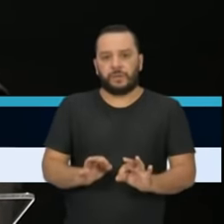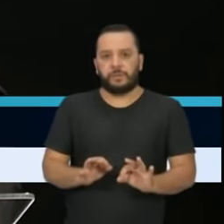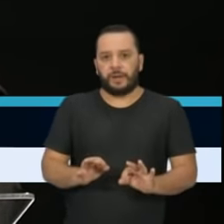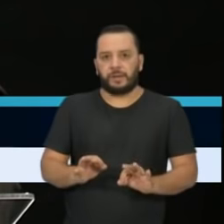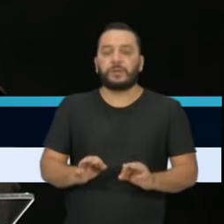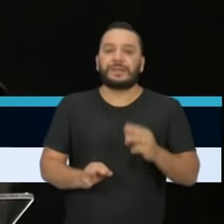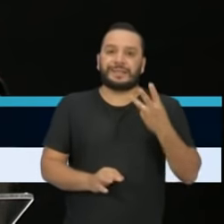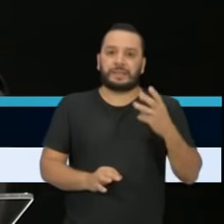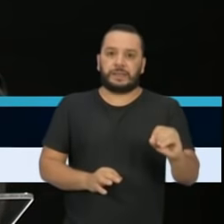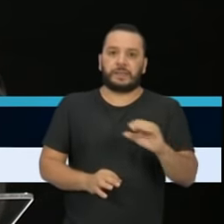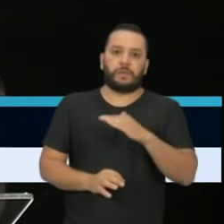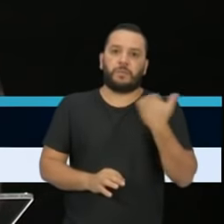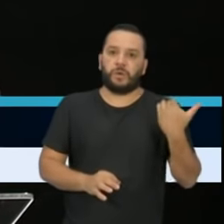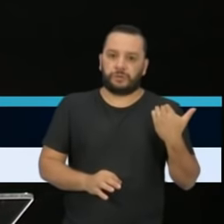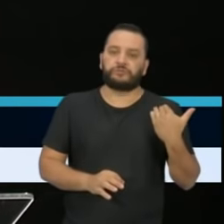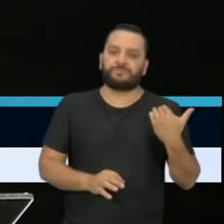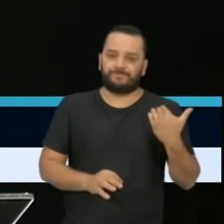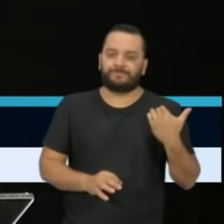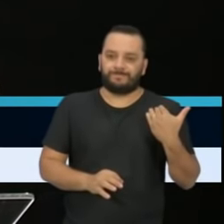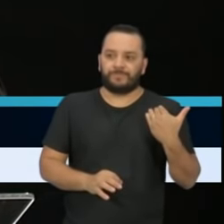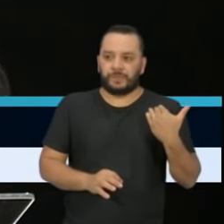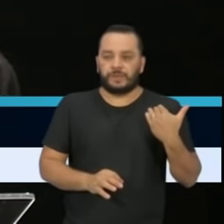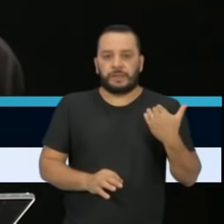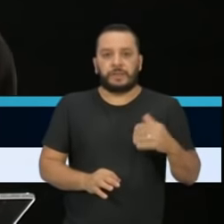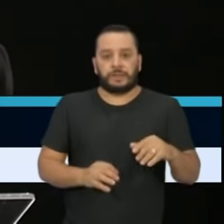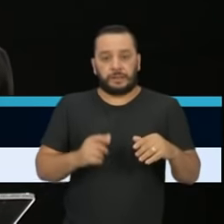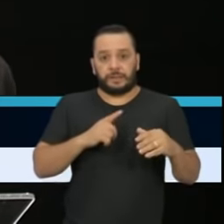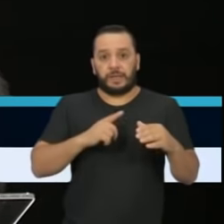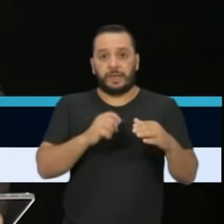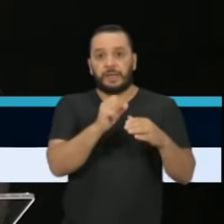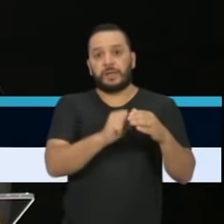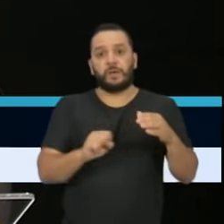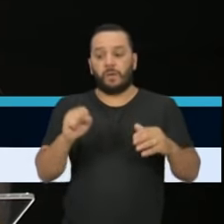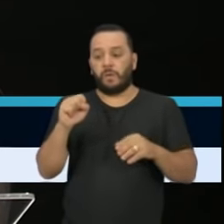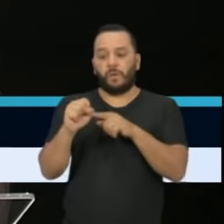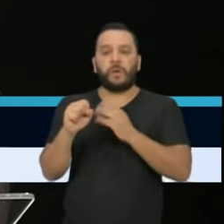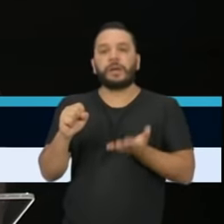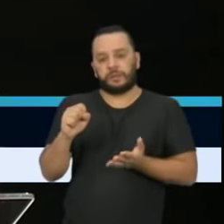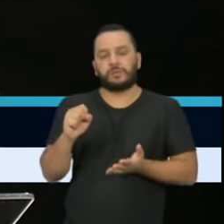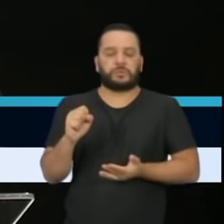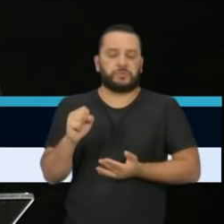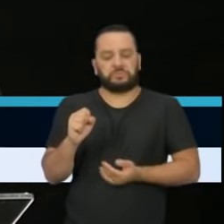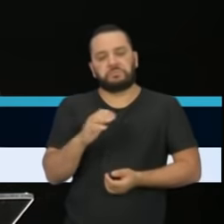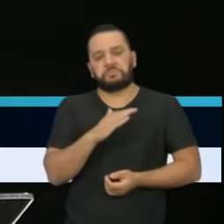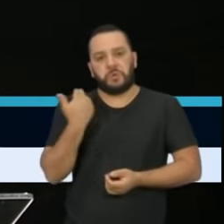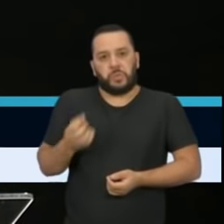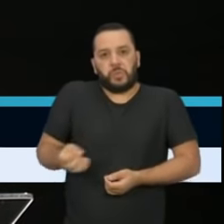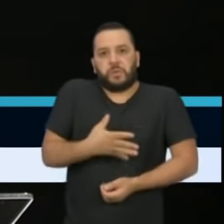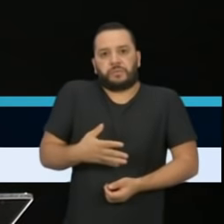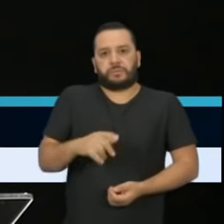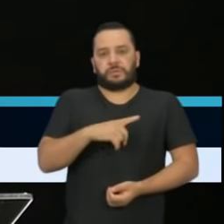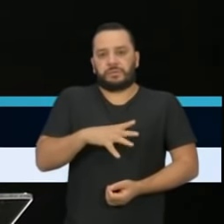30 óbitos, sendo 8 óbitos, então, de um dia para o outro. Esses óbitos novos